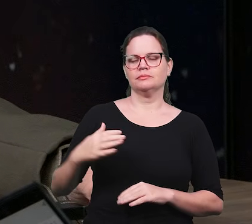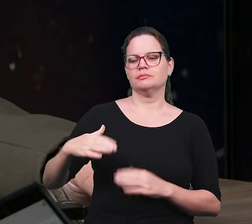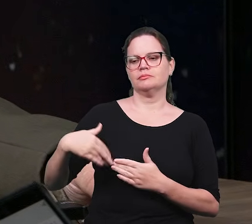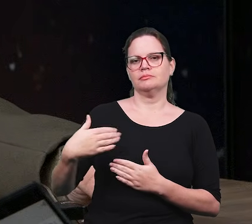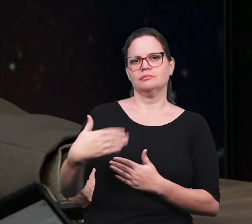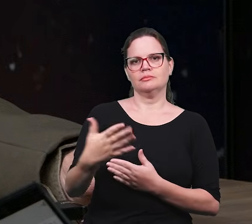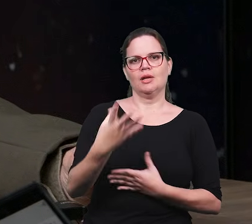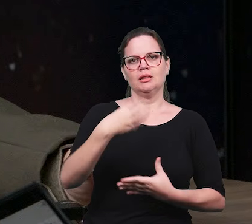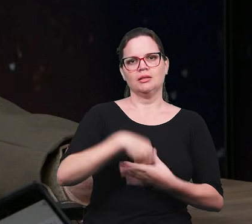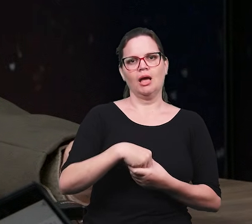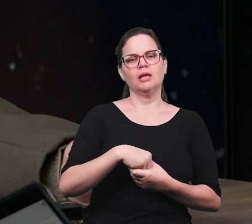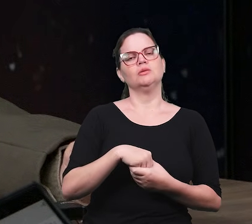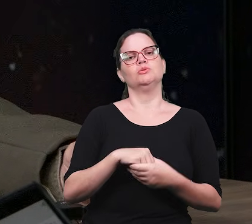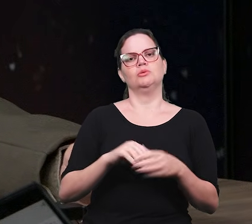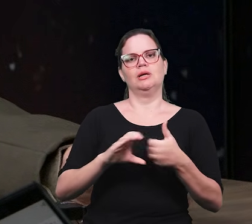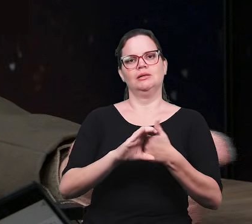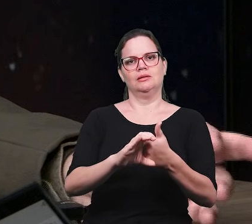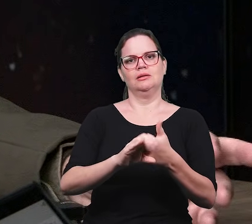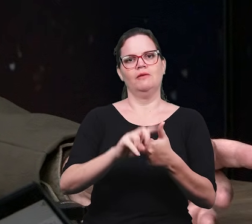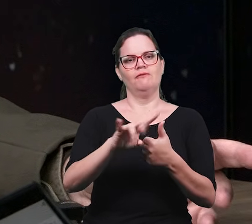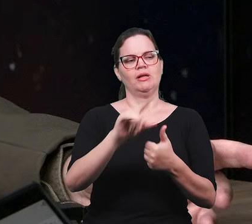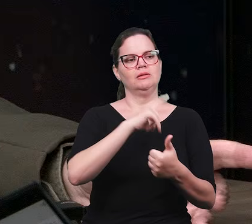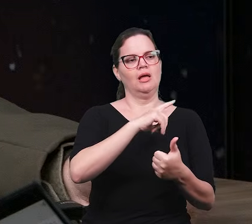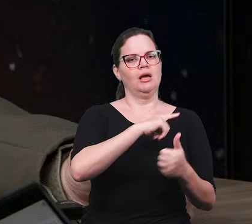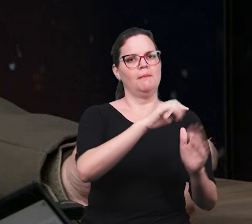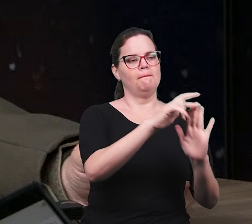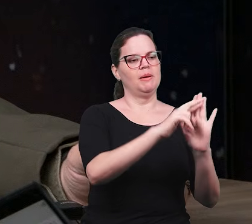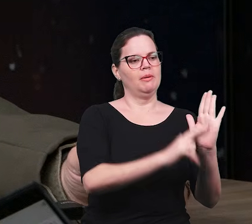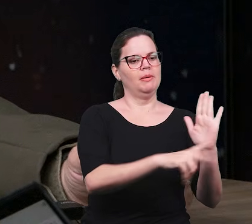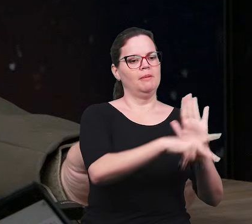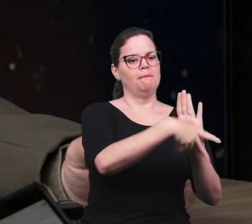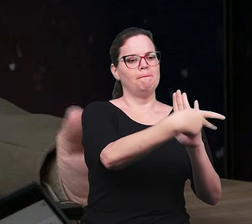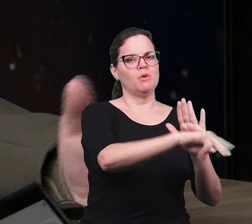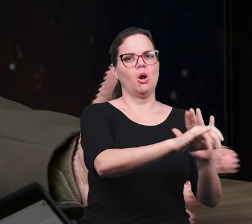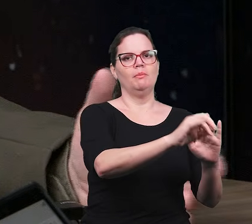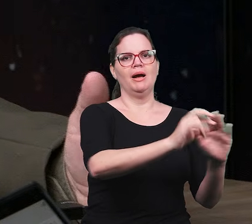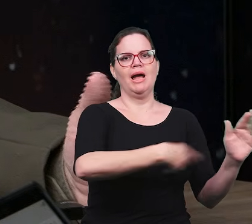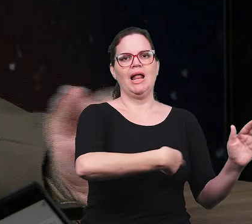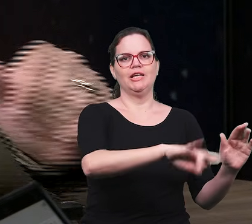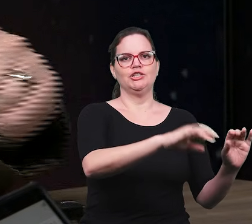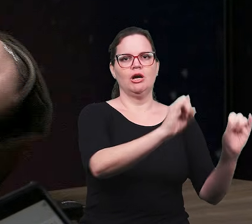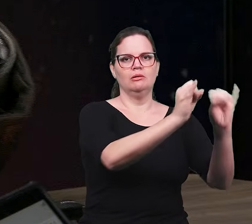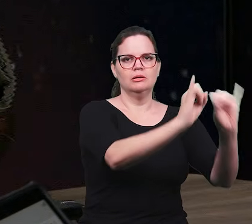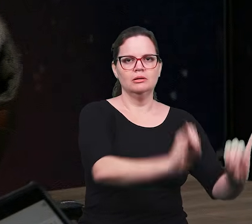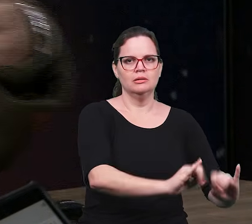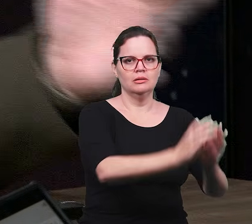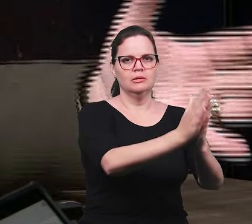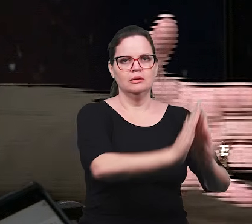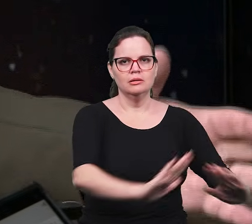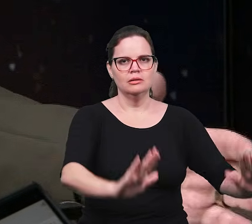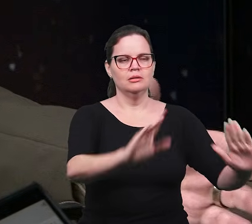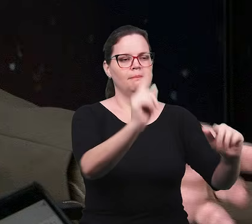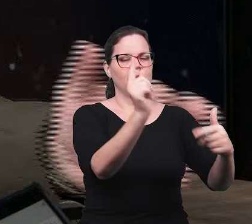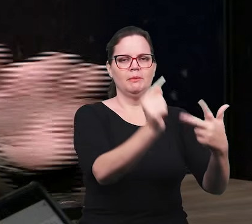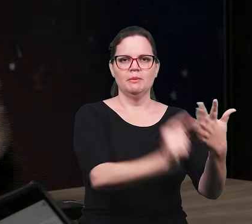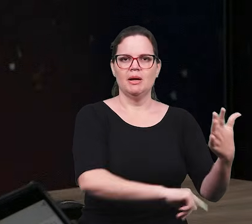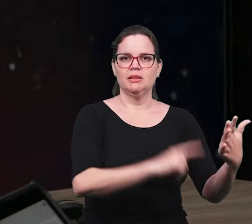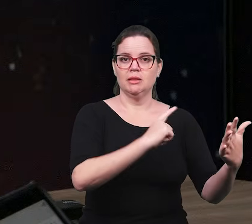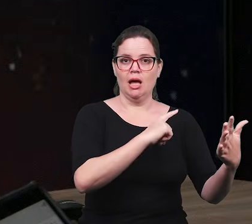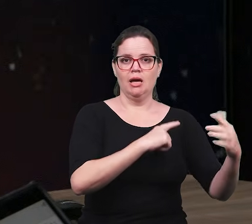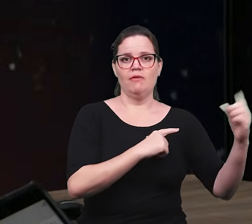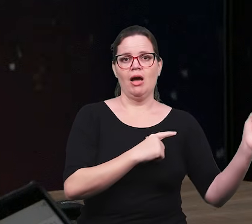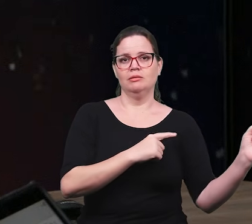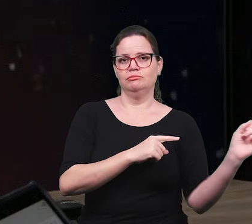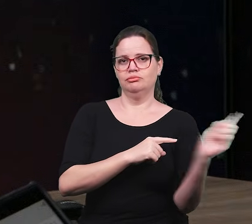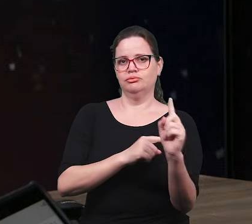dentro do cristianismo muitos aspectos litúrgicos, às vezes de outras religiões pagãs, às vezes do Antigo Testamento,